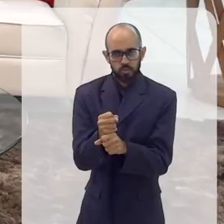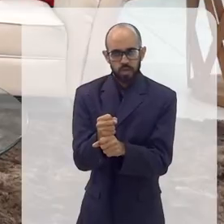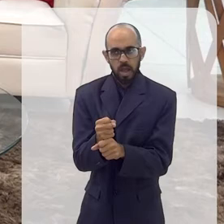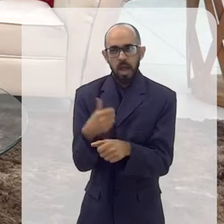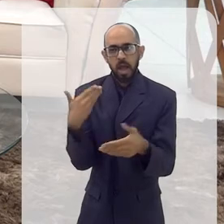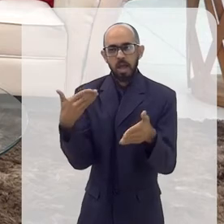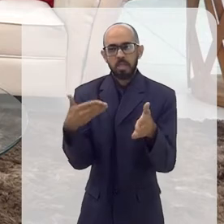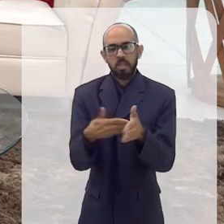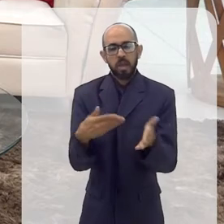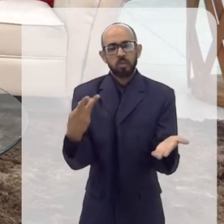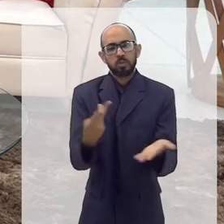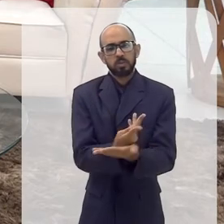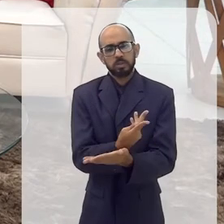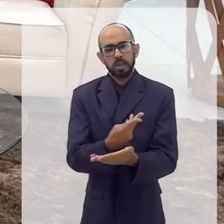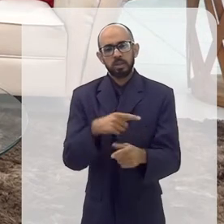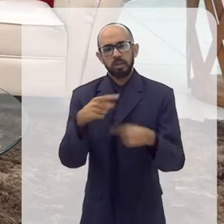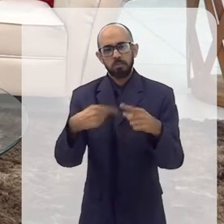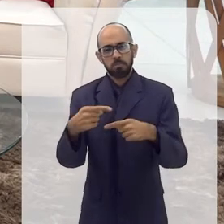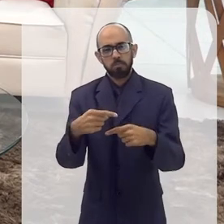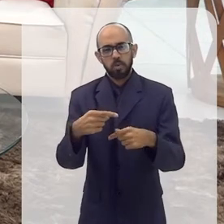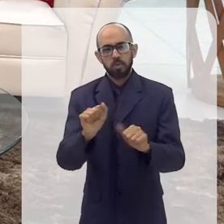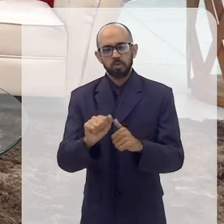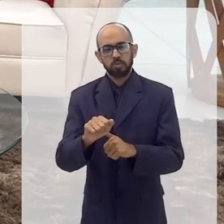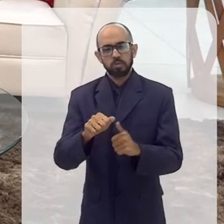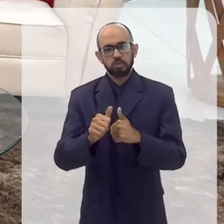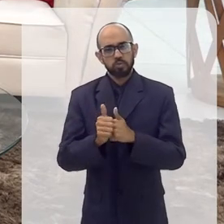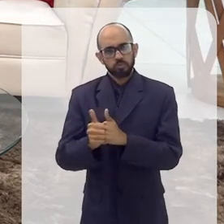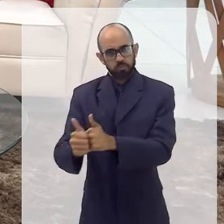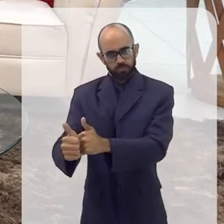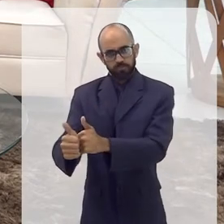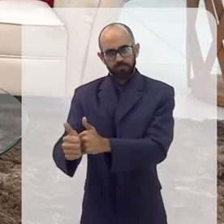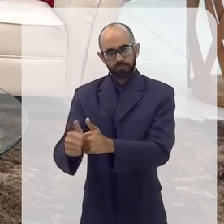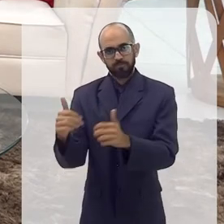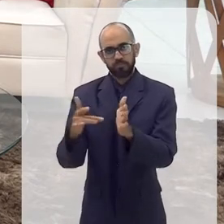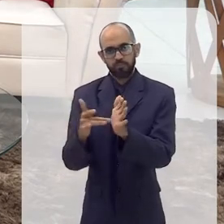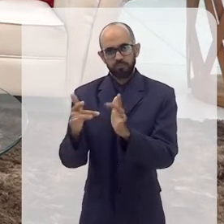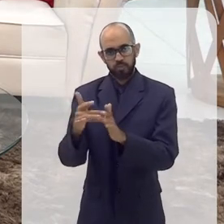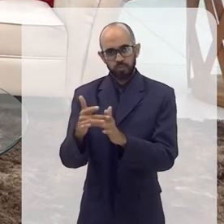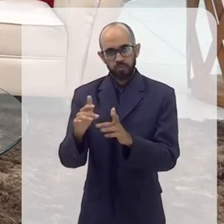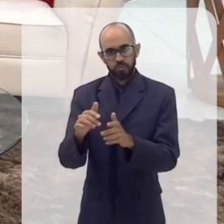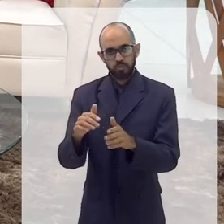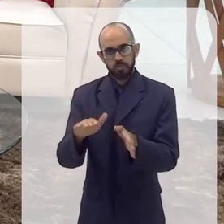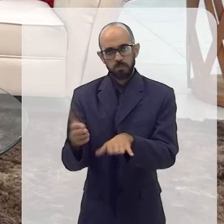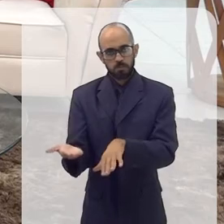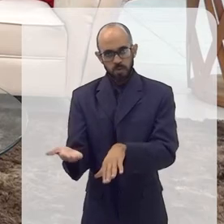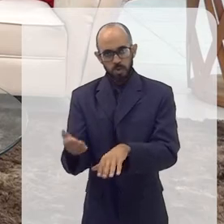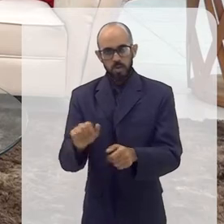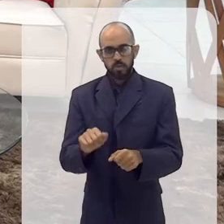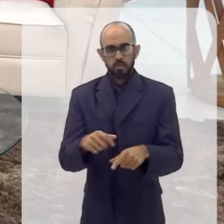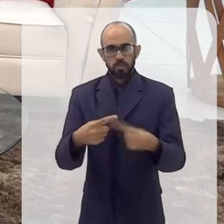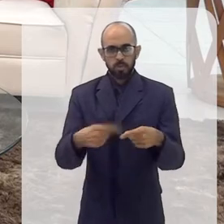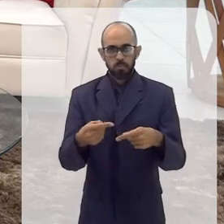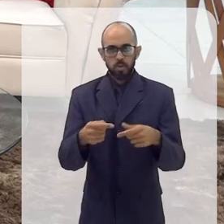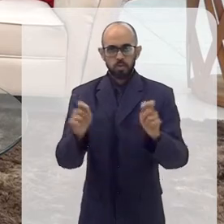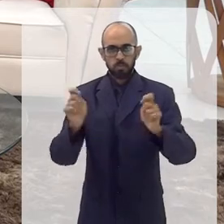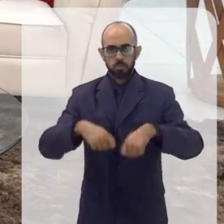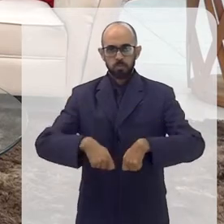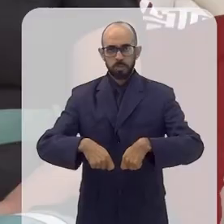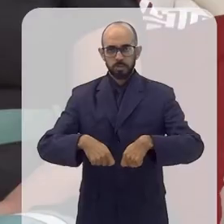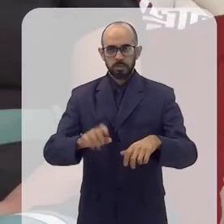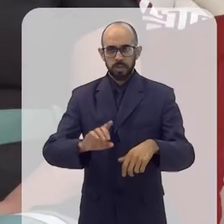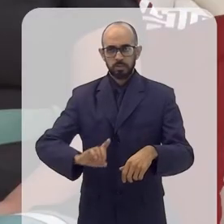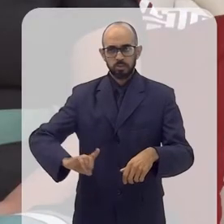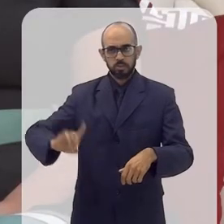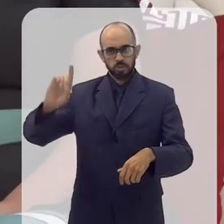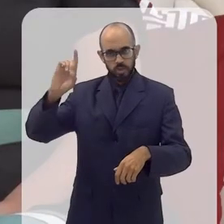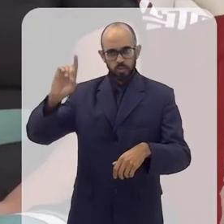Até atingimos um momento em que os apóstolos foram mortos e o poder do sacerdócio deixou de existir sobre a face da terra. Isso